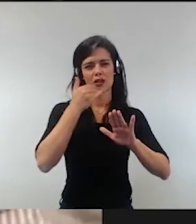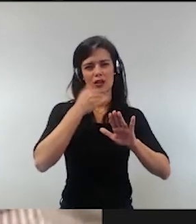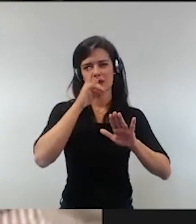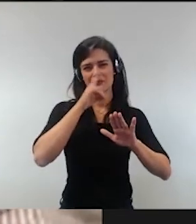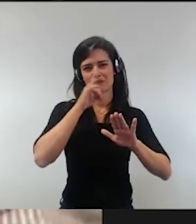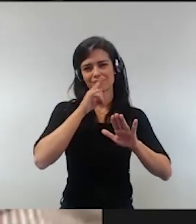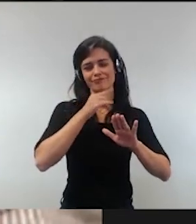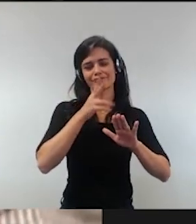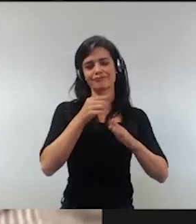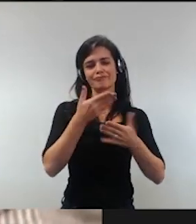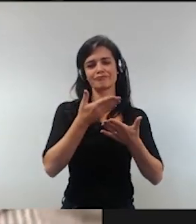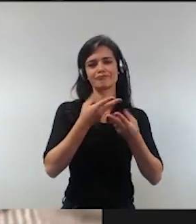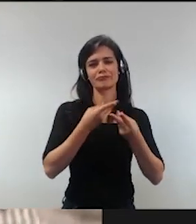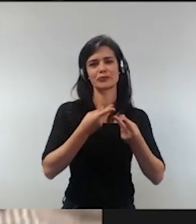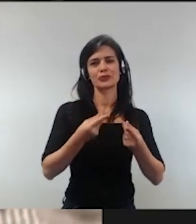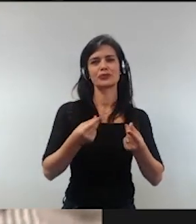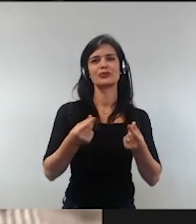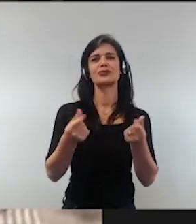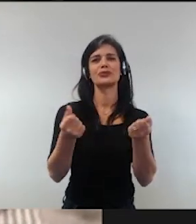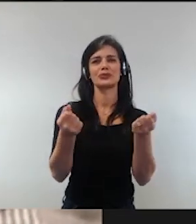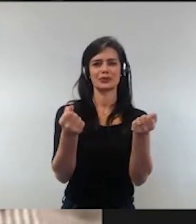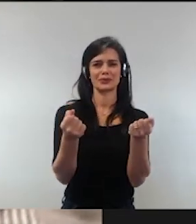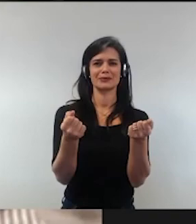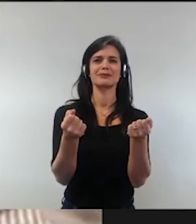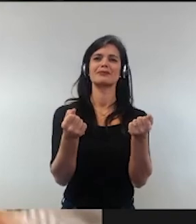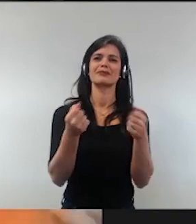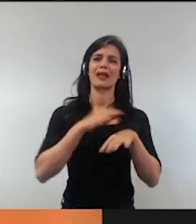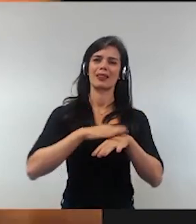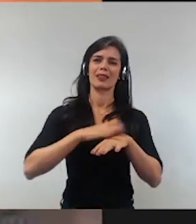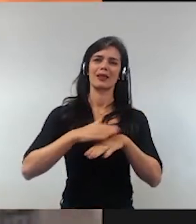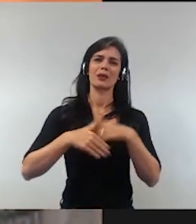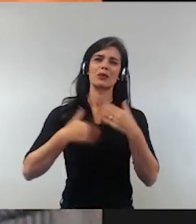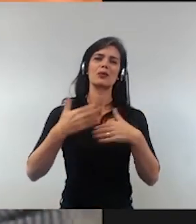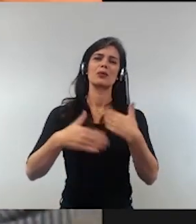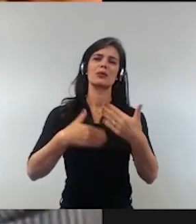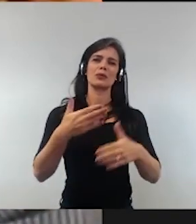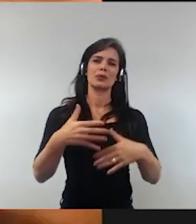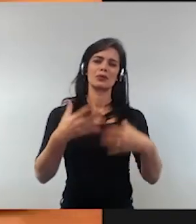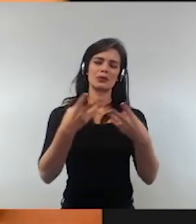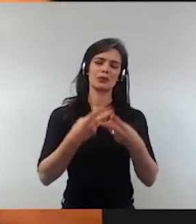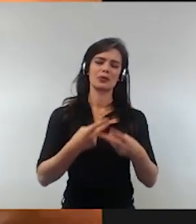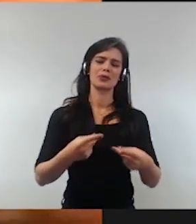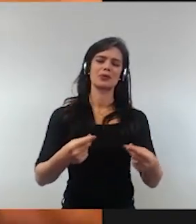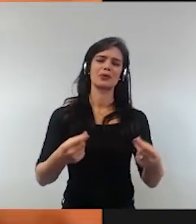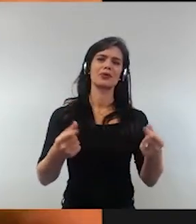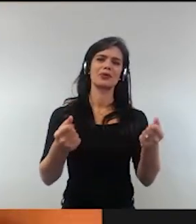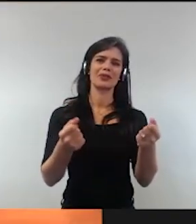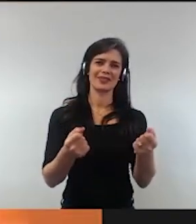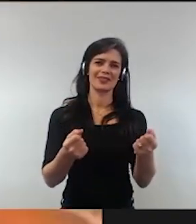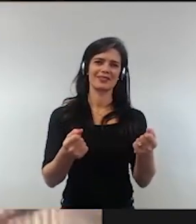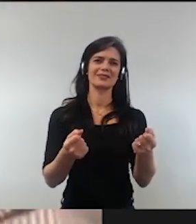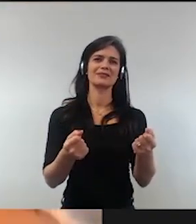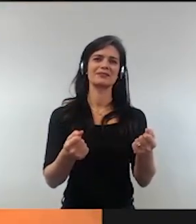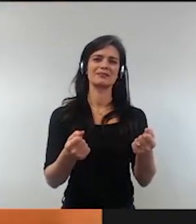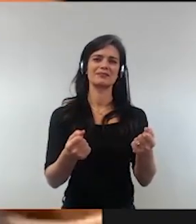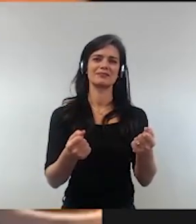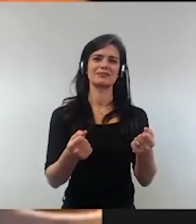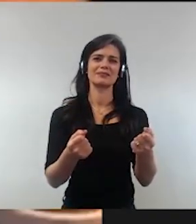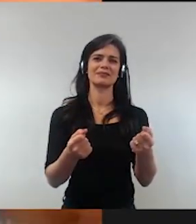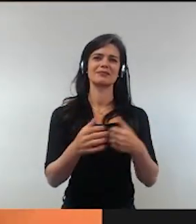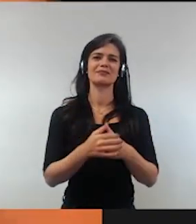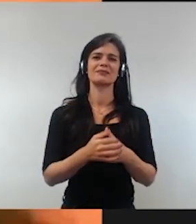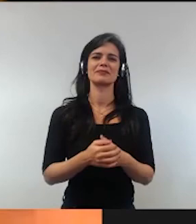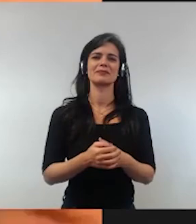se perde no correr do tempo, e cada vez nós nos influenciamos mais, não?